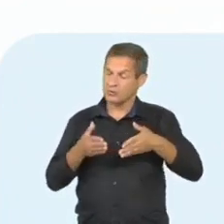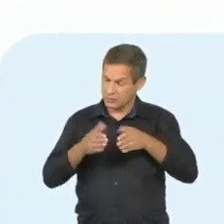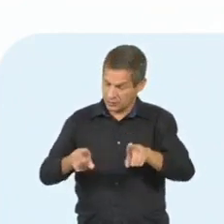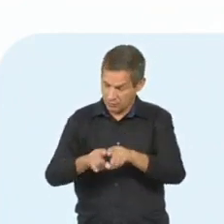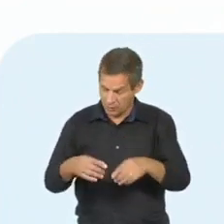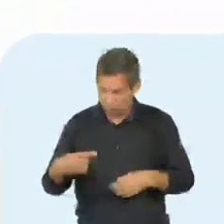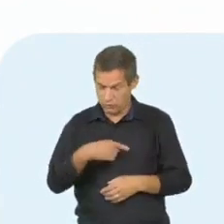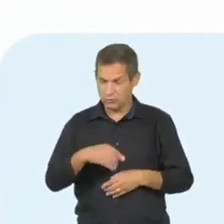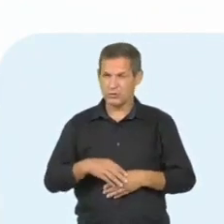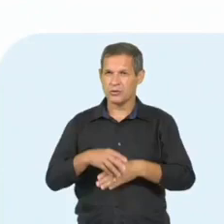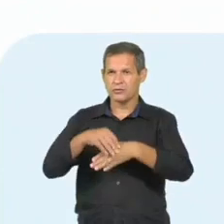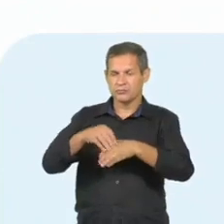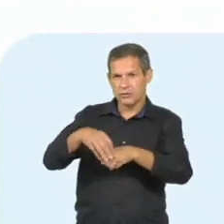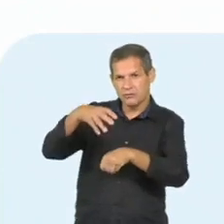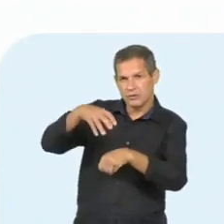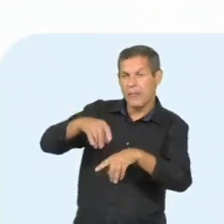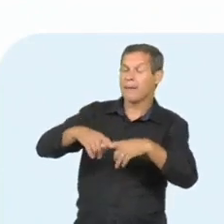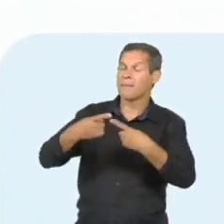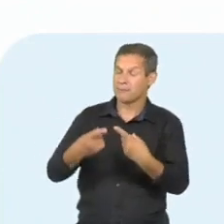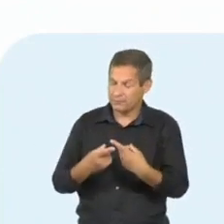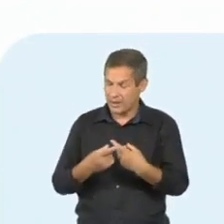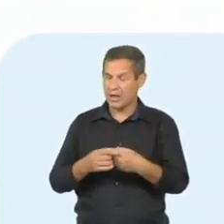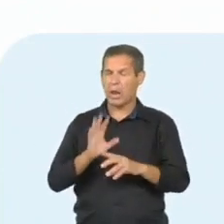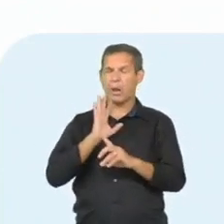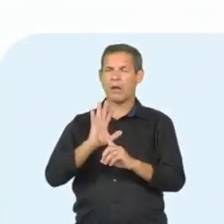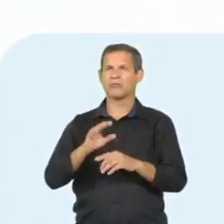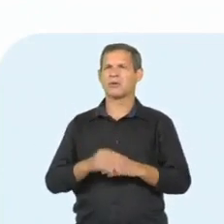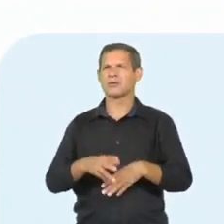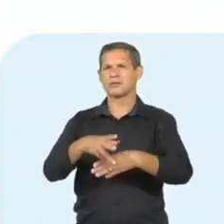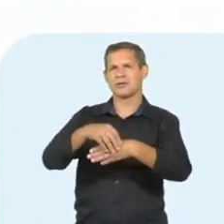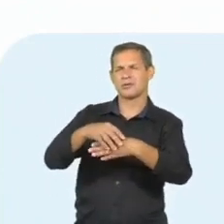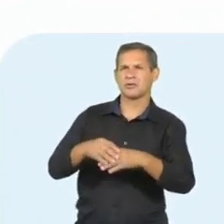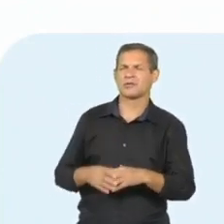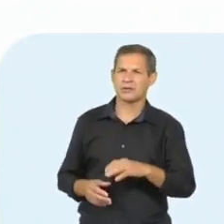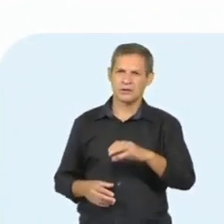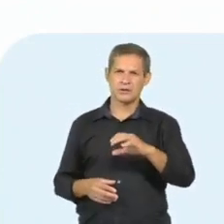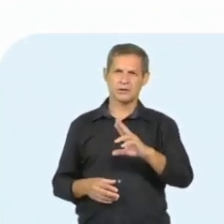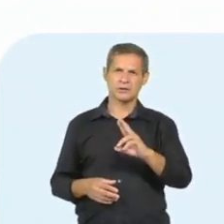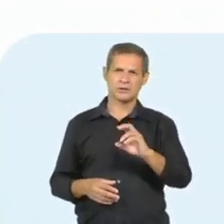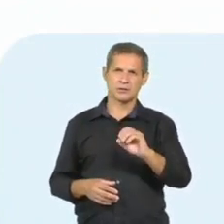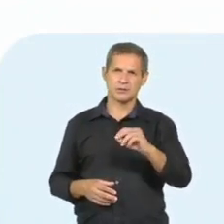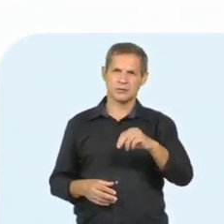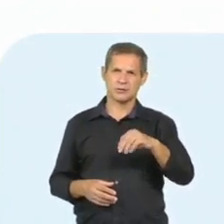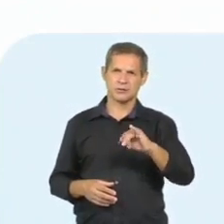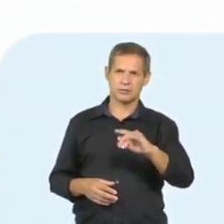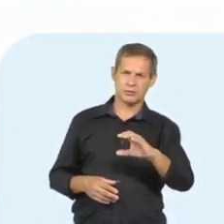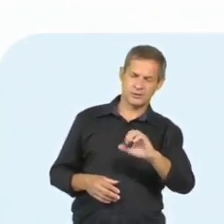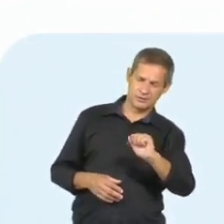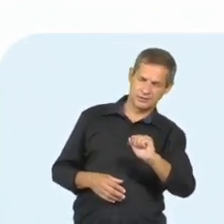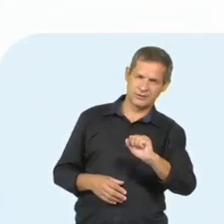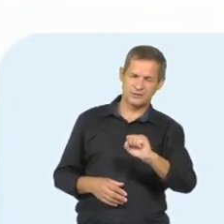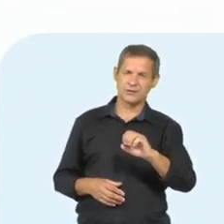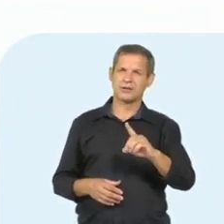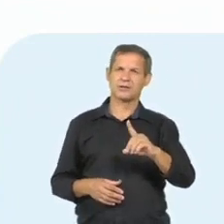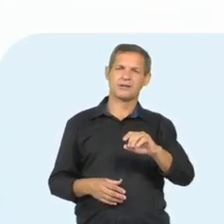doenças infecto-contagiosas e o predomínio de doenças crônico-degenerativas